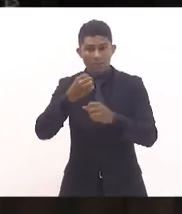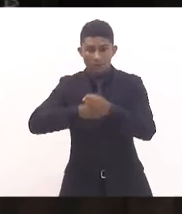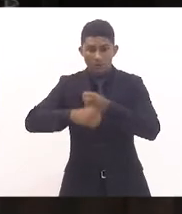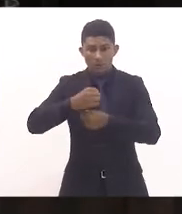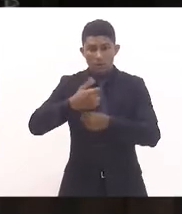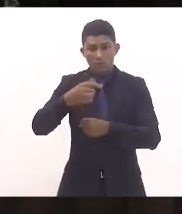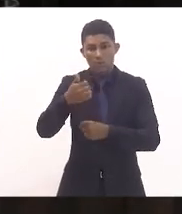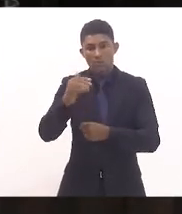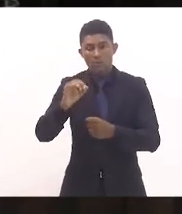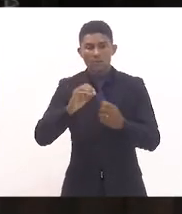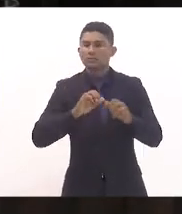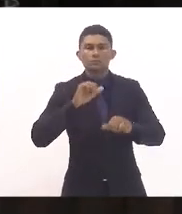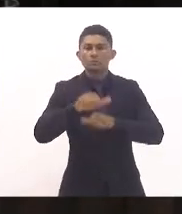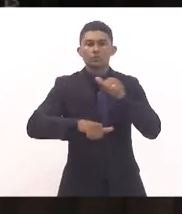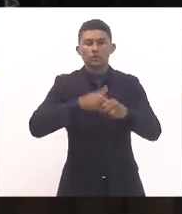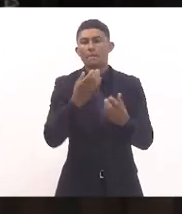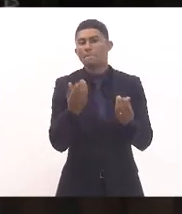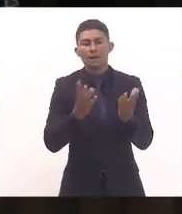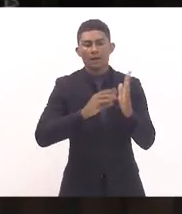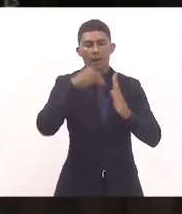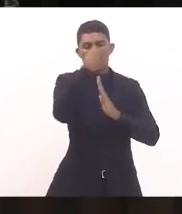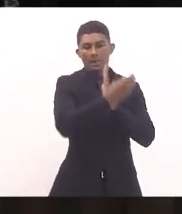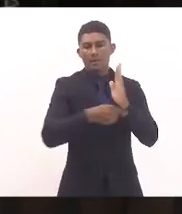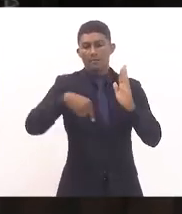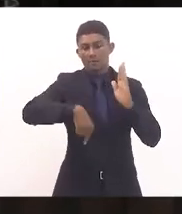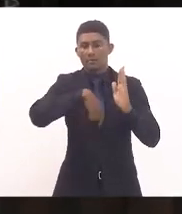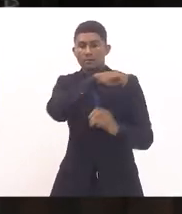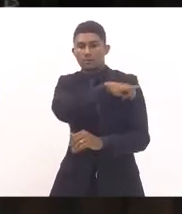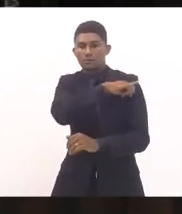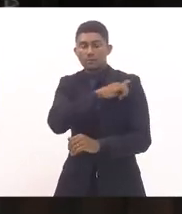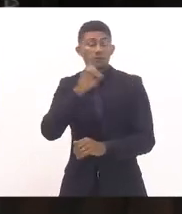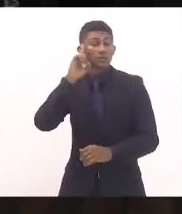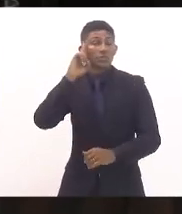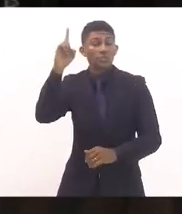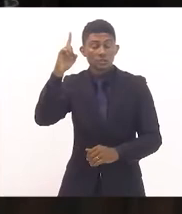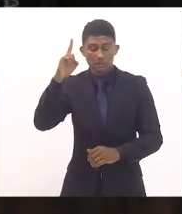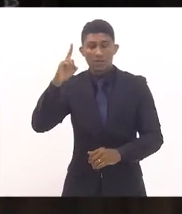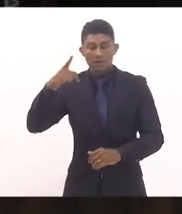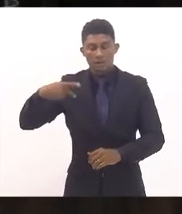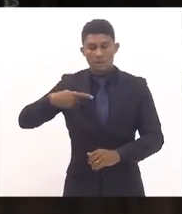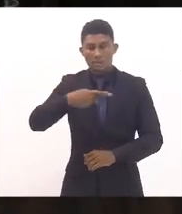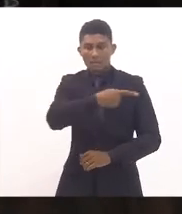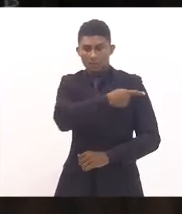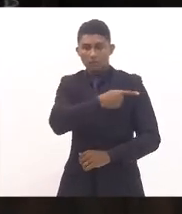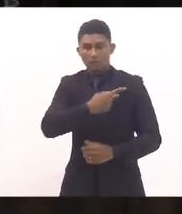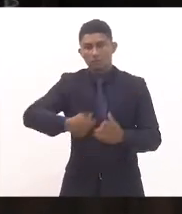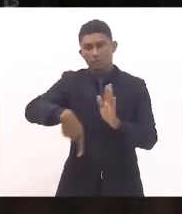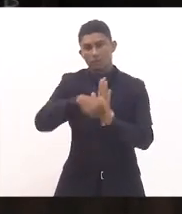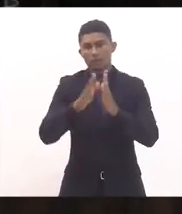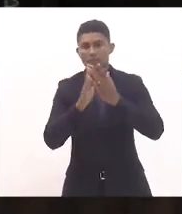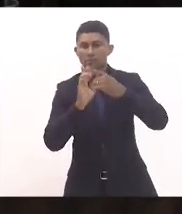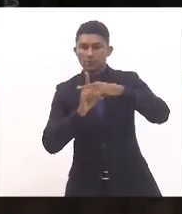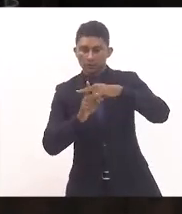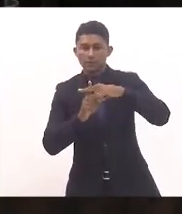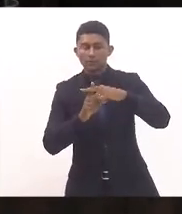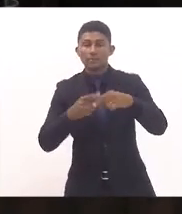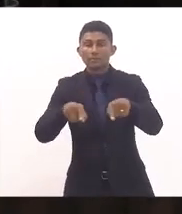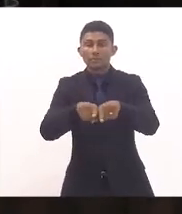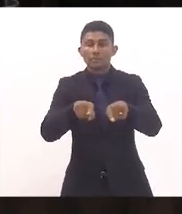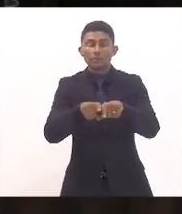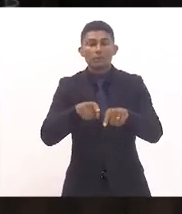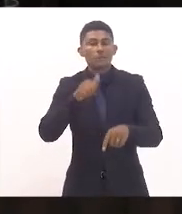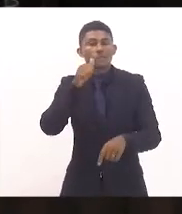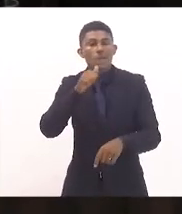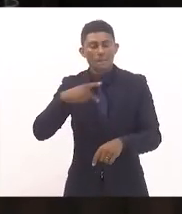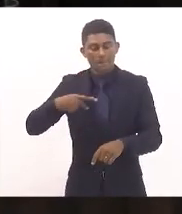calendário oficial do Estado do Rio de Janeiro o Dia Estadual da Pastora Evangélica e da Esposa do Pastor Evangélico. Pendendo de pareceres das comissões de